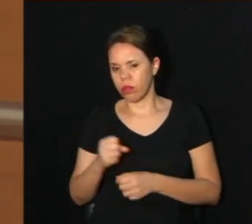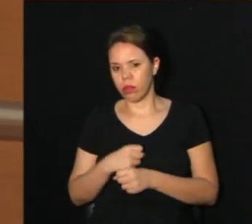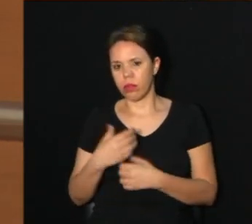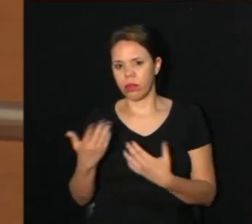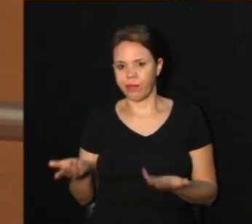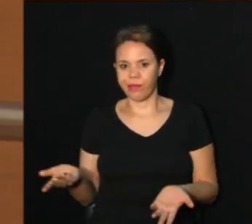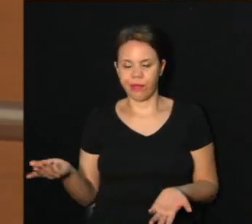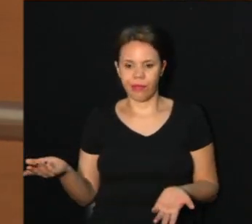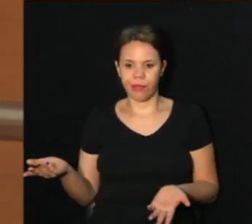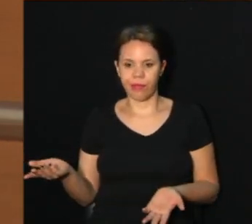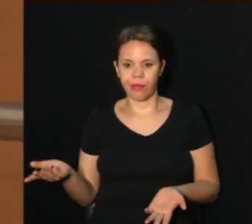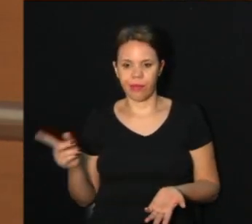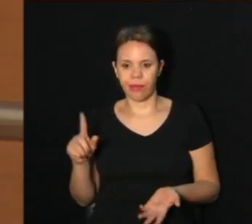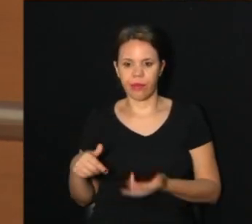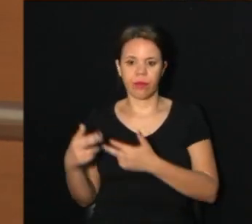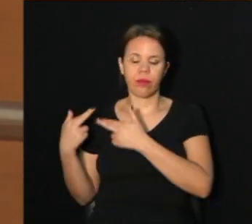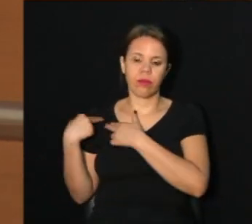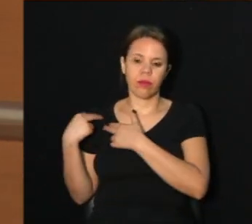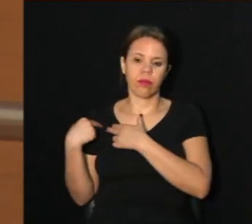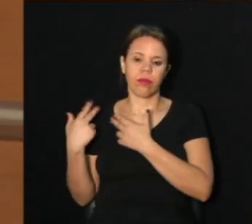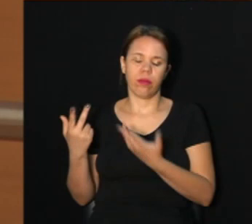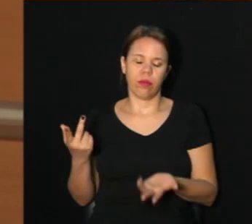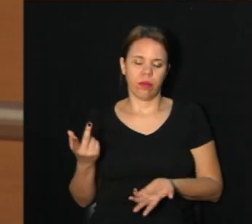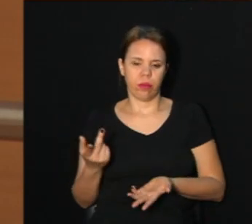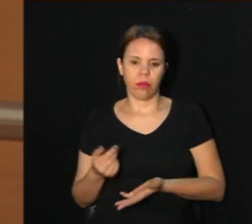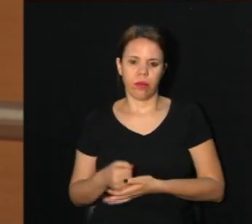ainda. Essa é a responsabilidade que nós chamamos.